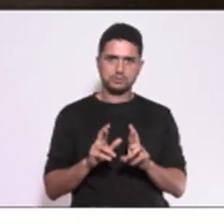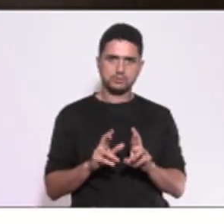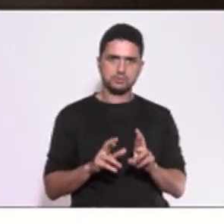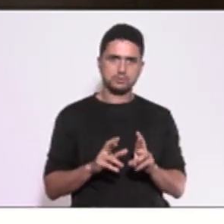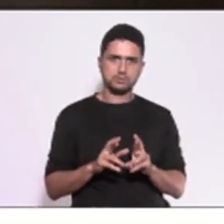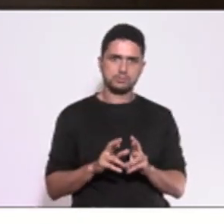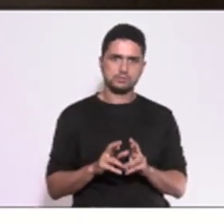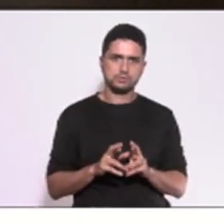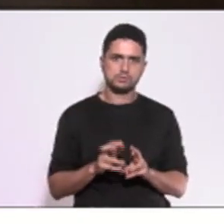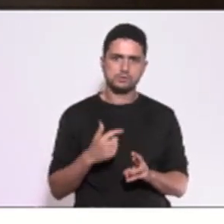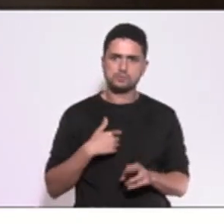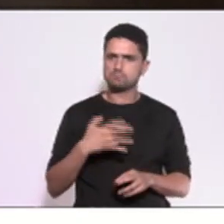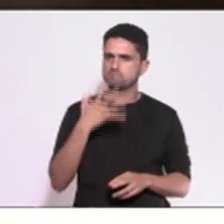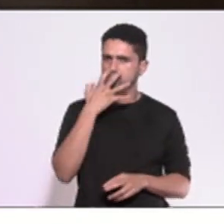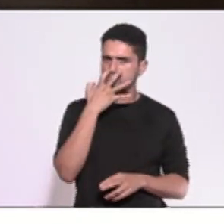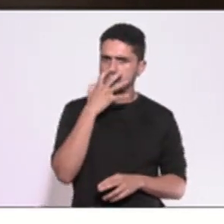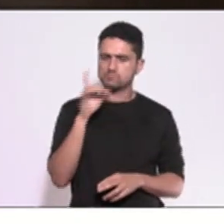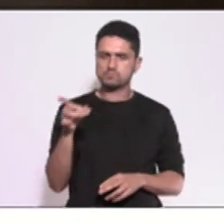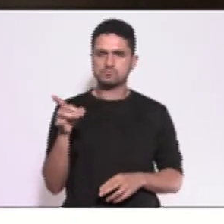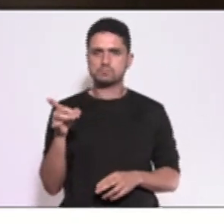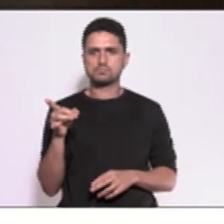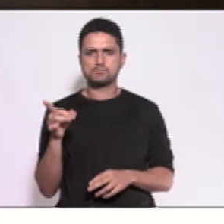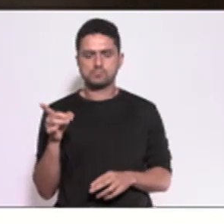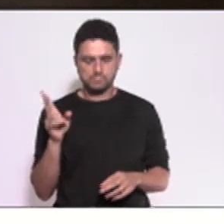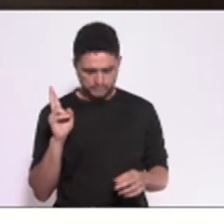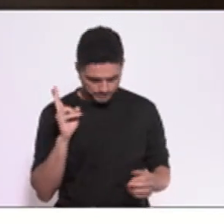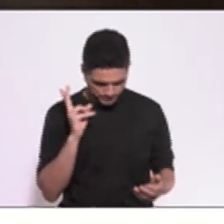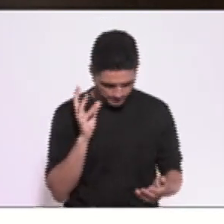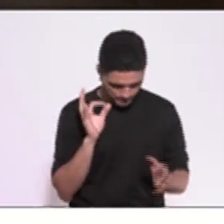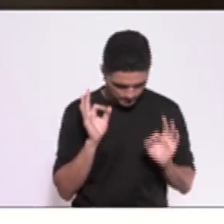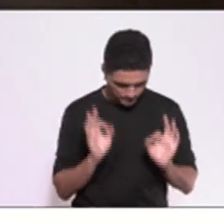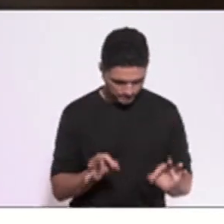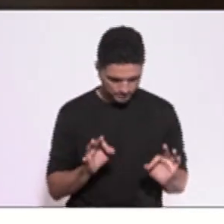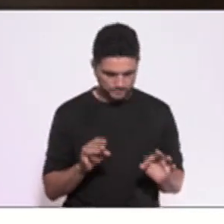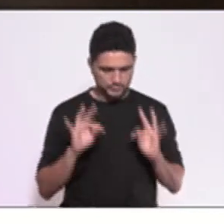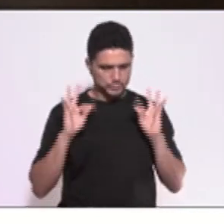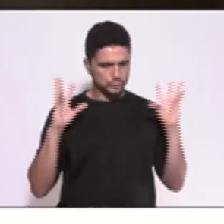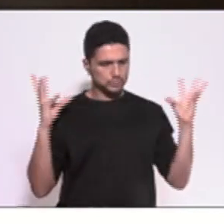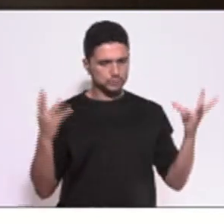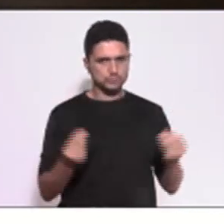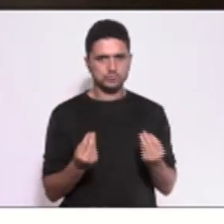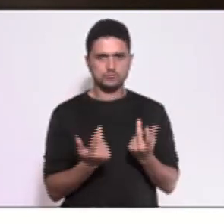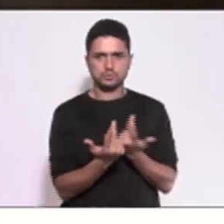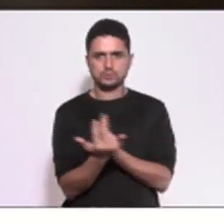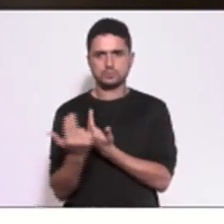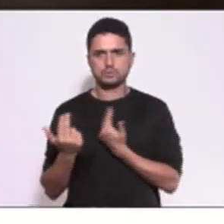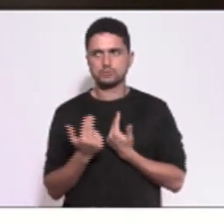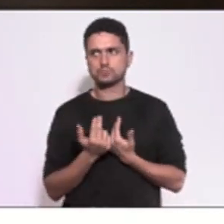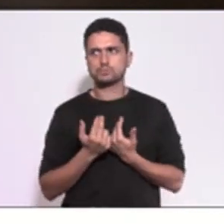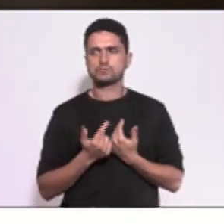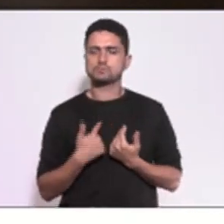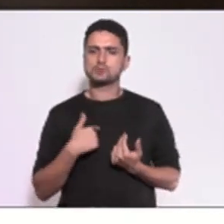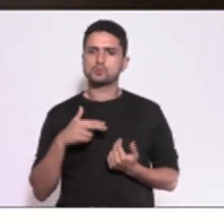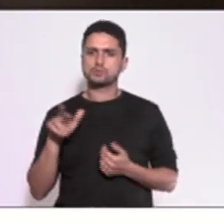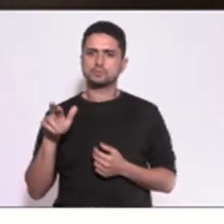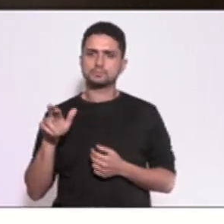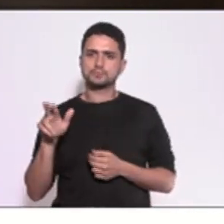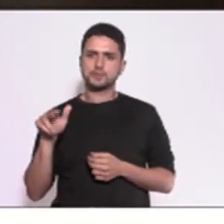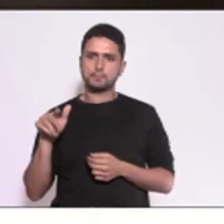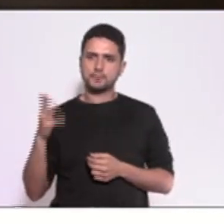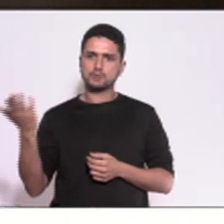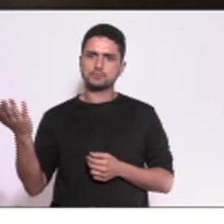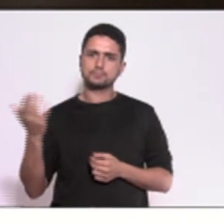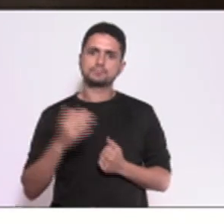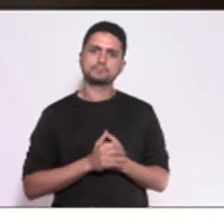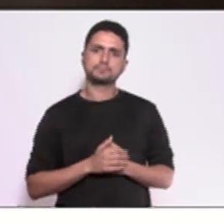tudo, toda a minha admiração são com certeza absoluta a de todos que estão aqui presentes. Irmão Ronaldo,